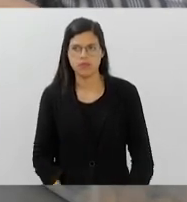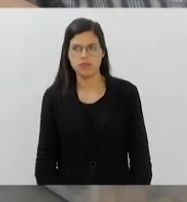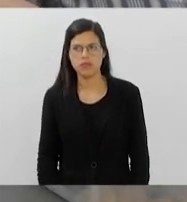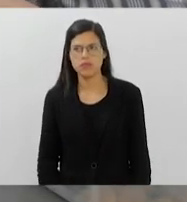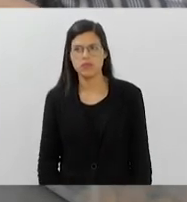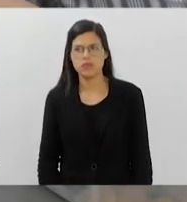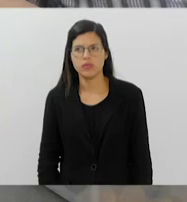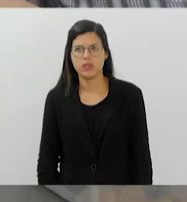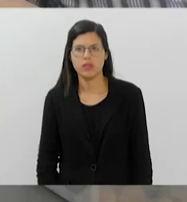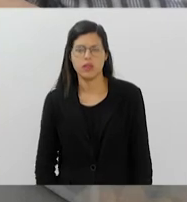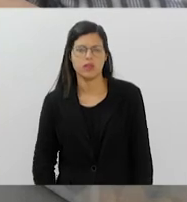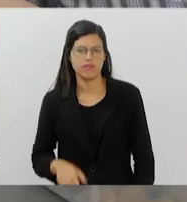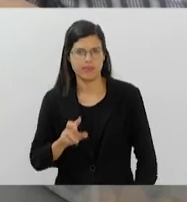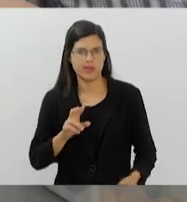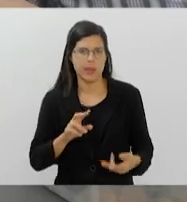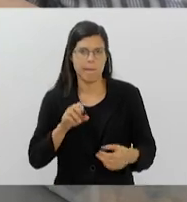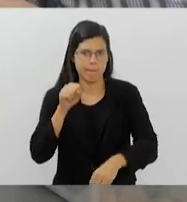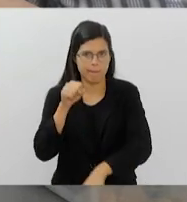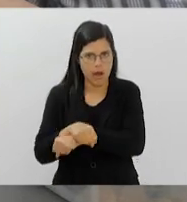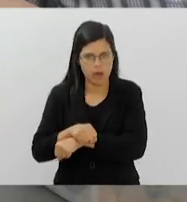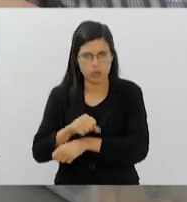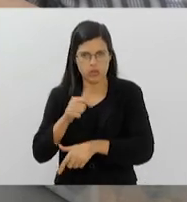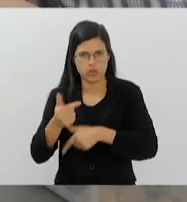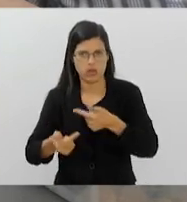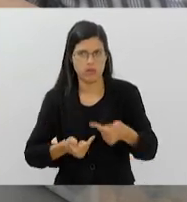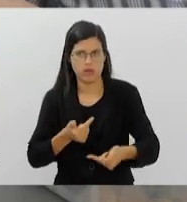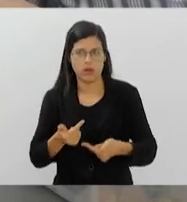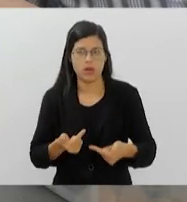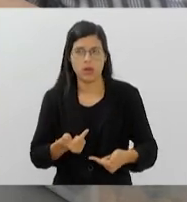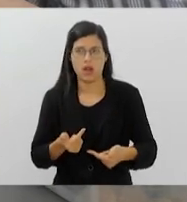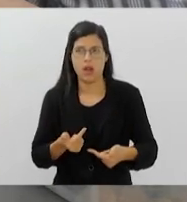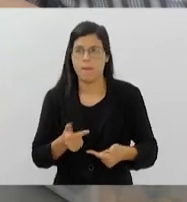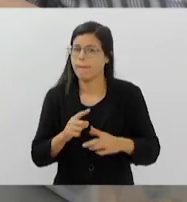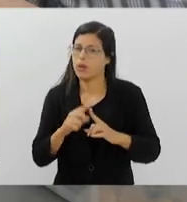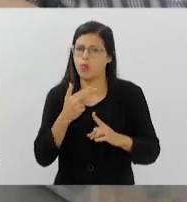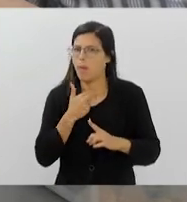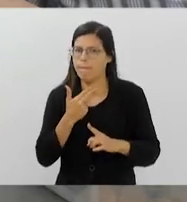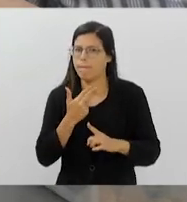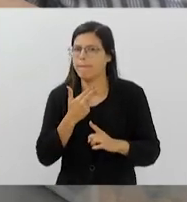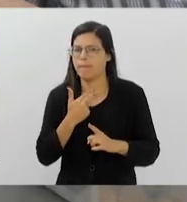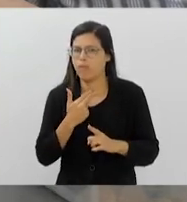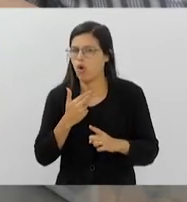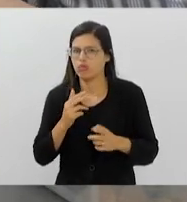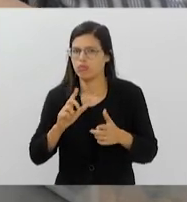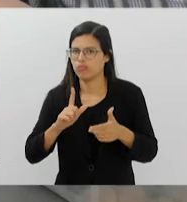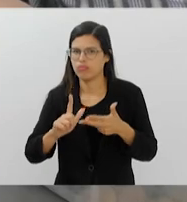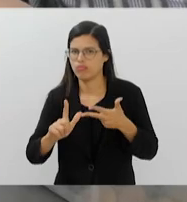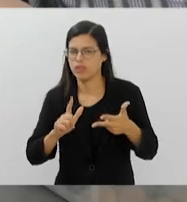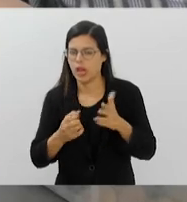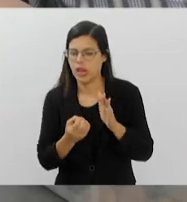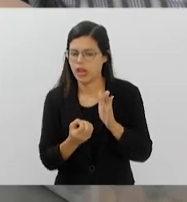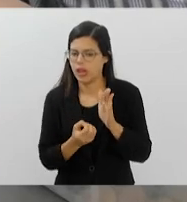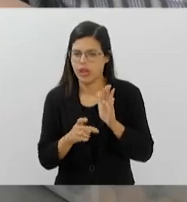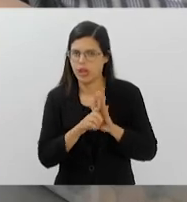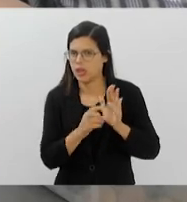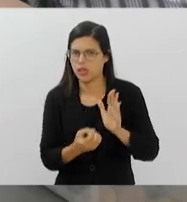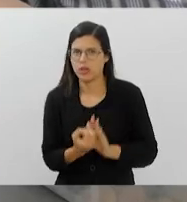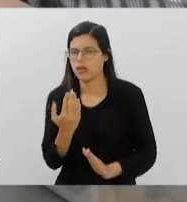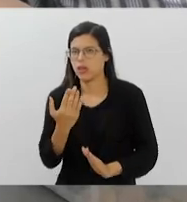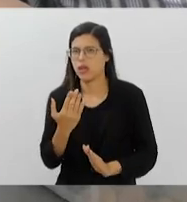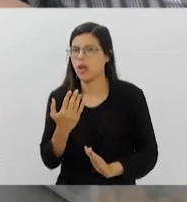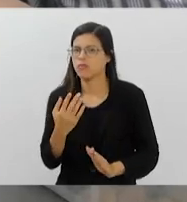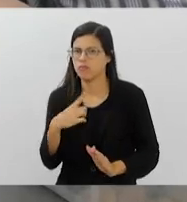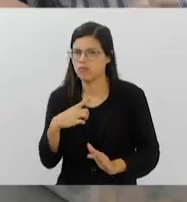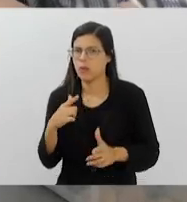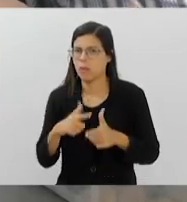a inatividade, me parece que não pode. Eu vejo problemas de constitucionalidade.